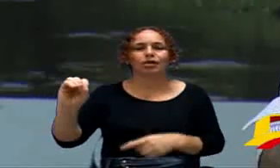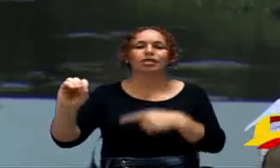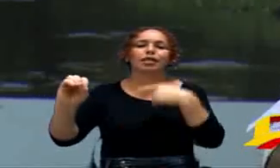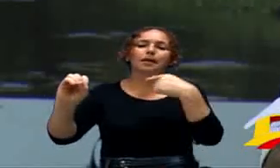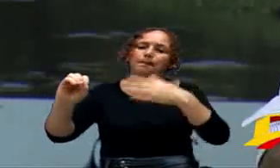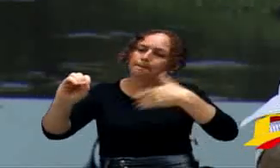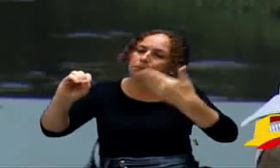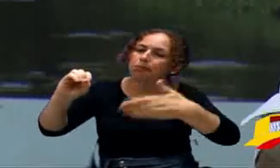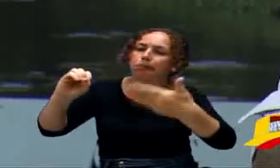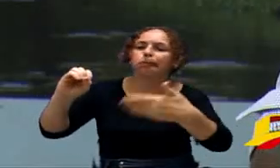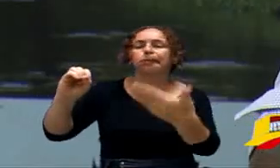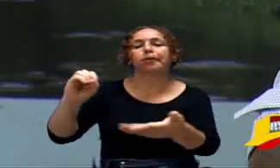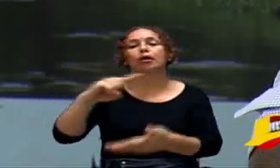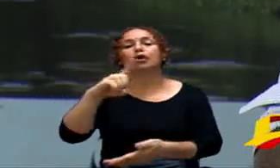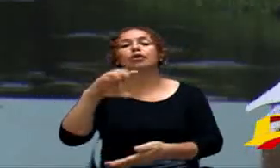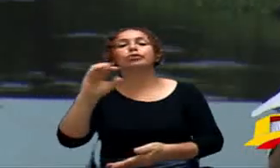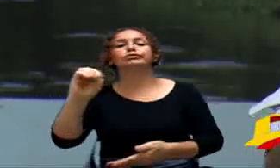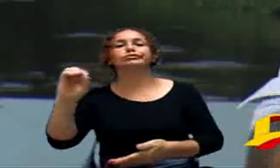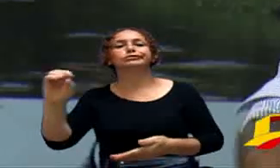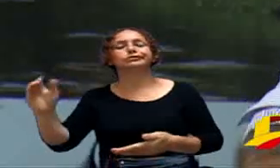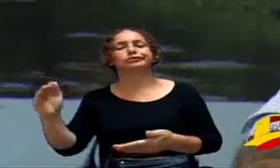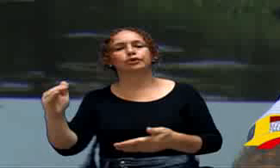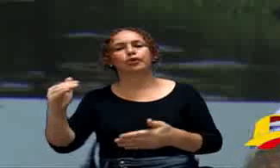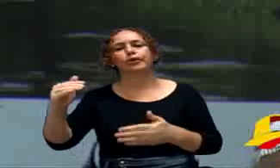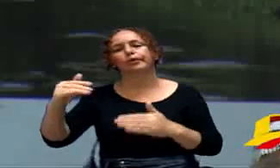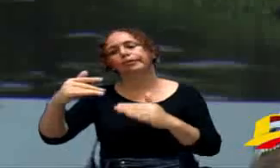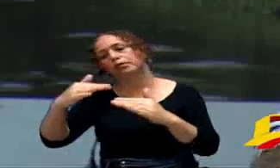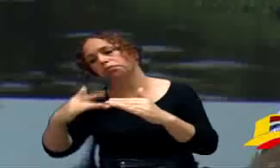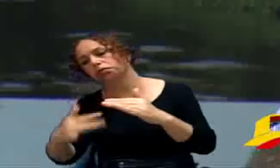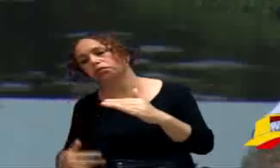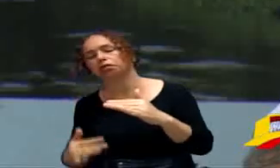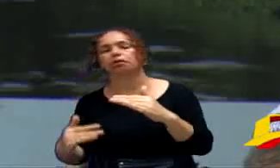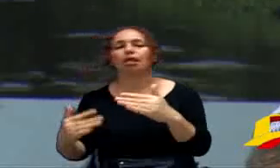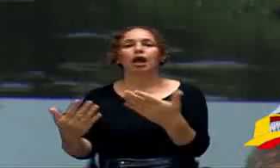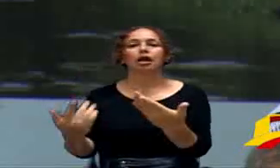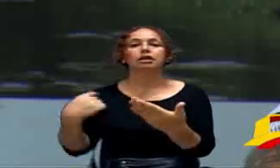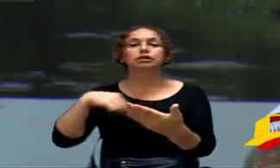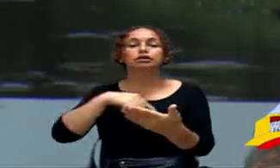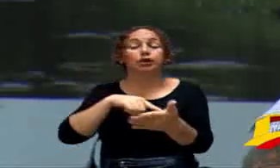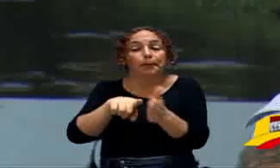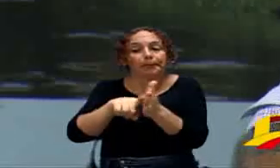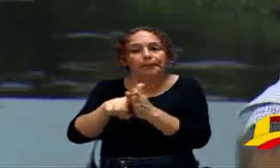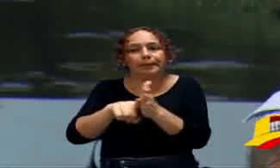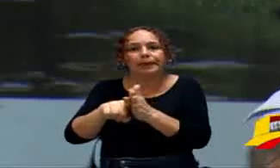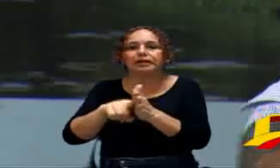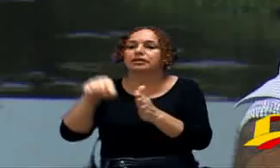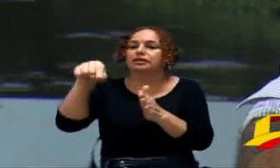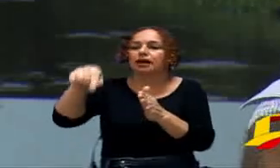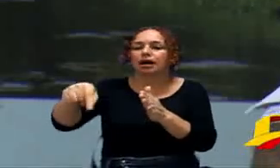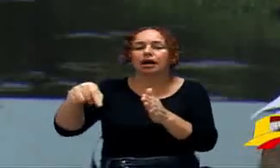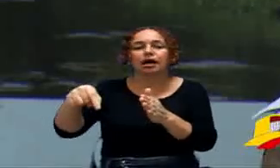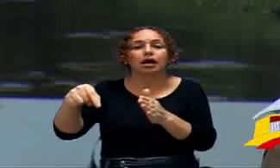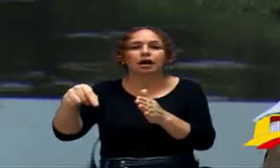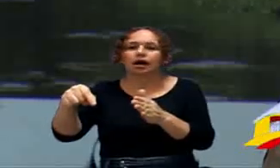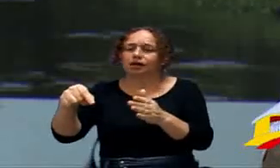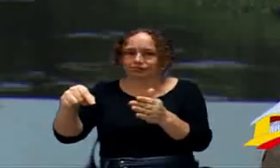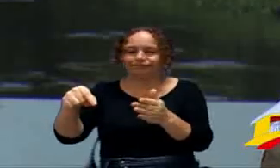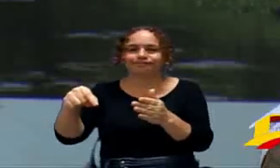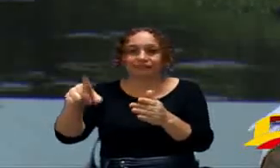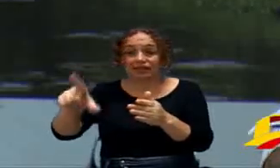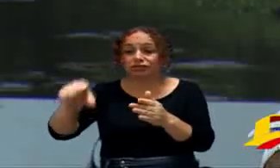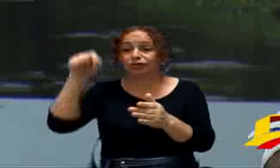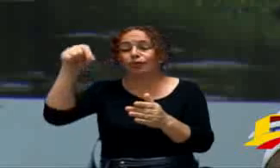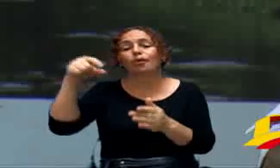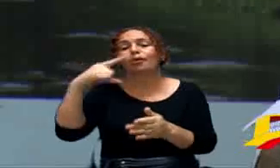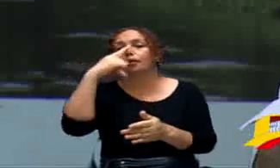então a gente começou a avaliar a possibilidade do Sandro ir para o santuário. Nesse meio tempo, essa nova gestão,